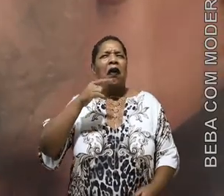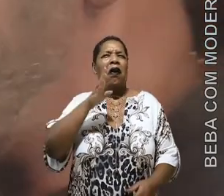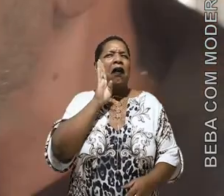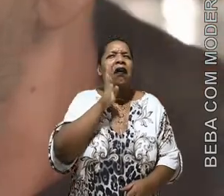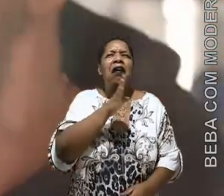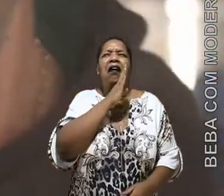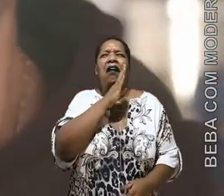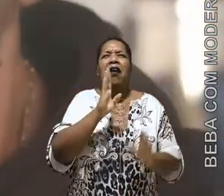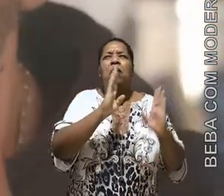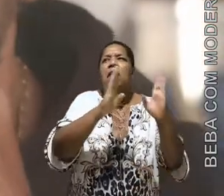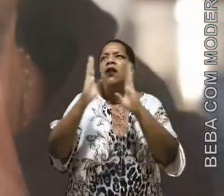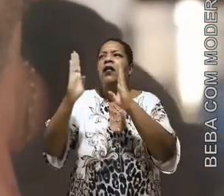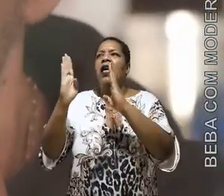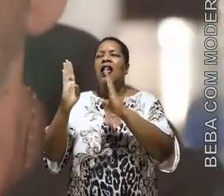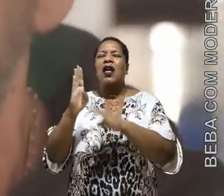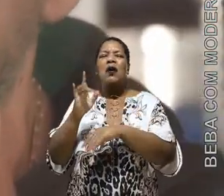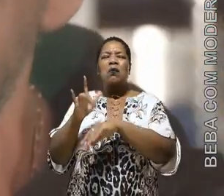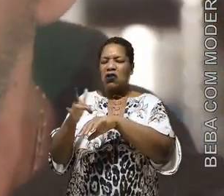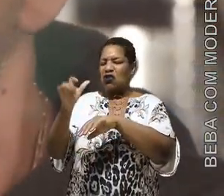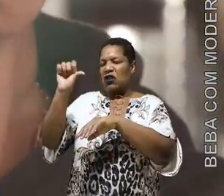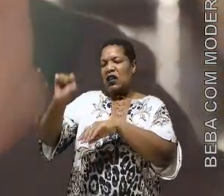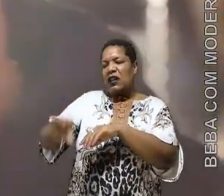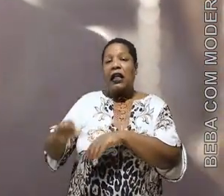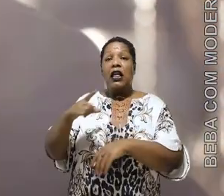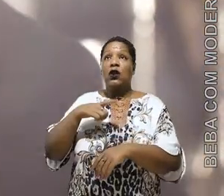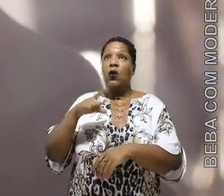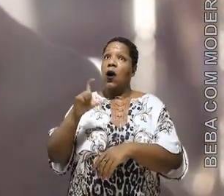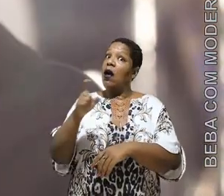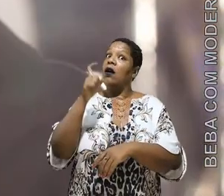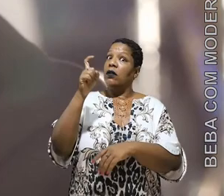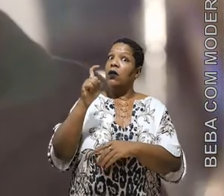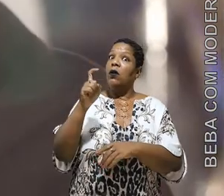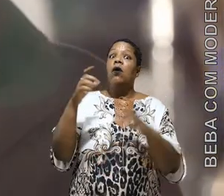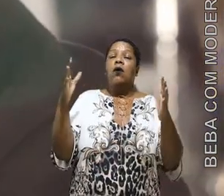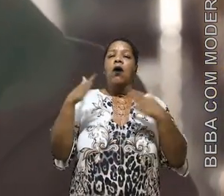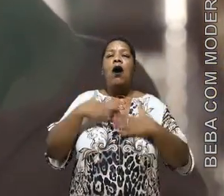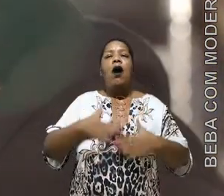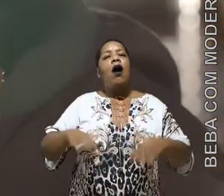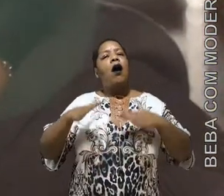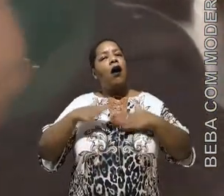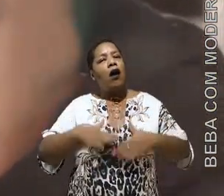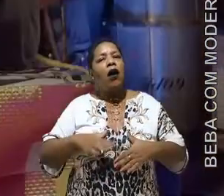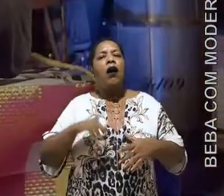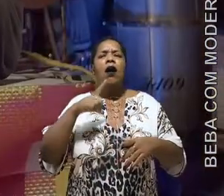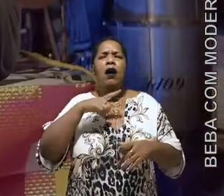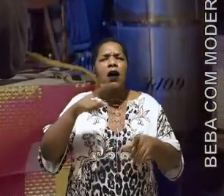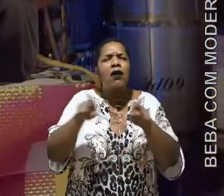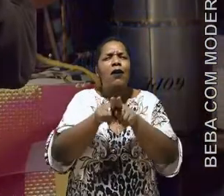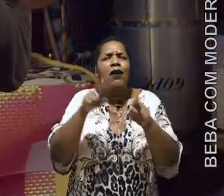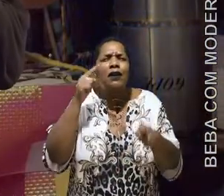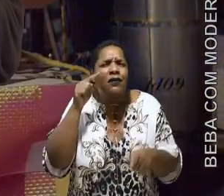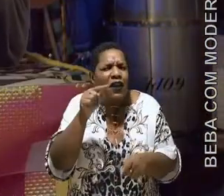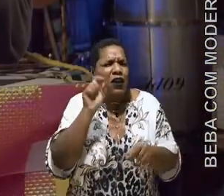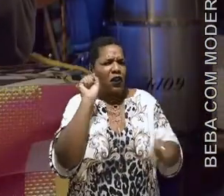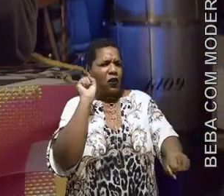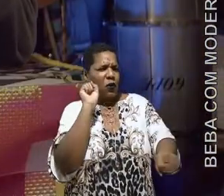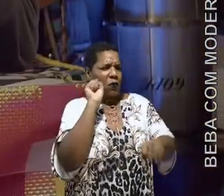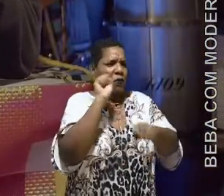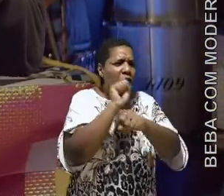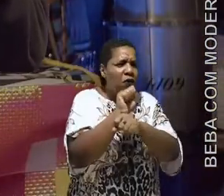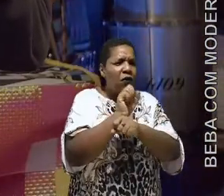Burnout bebida boteco bombado biblioteca pedir loteria o ato bombástico confusão calmaria corretora do